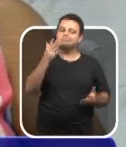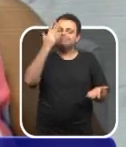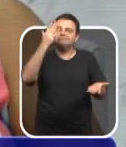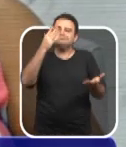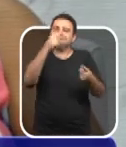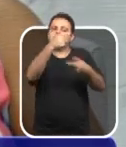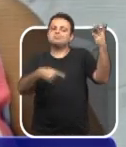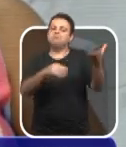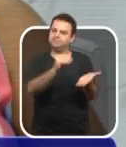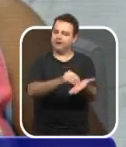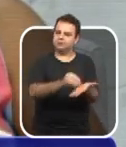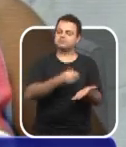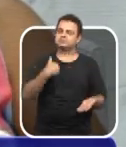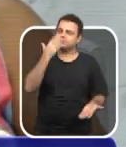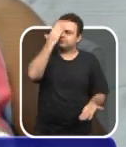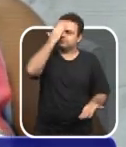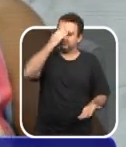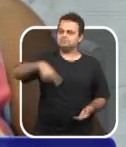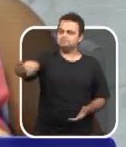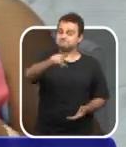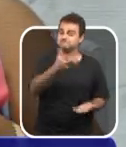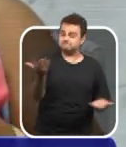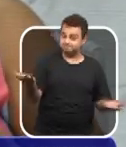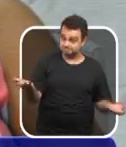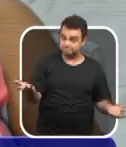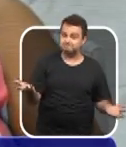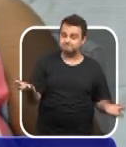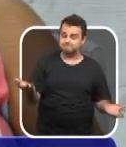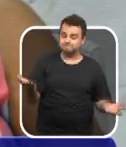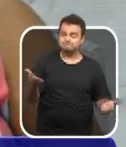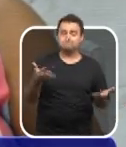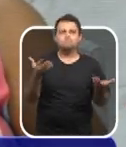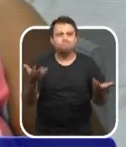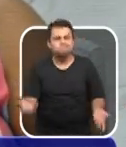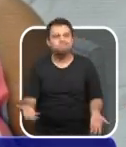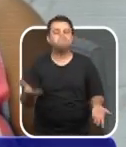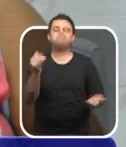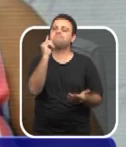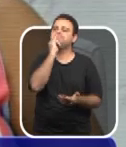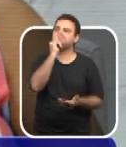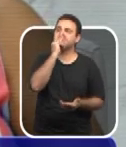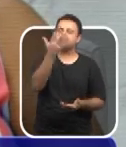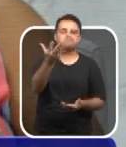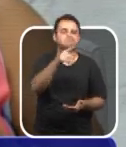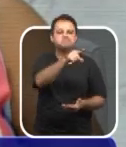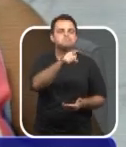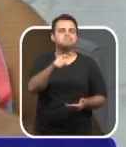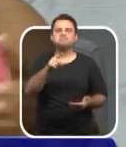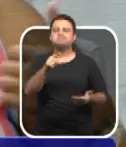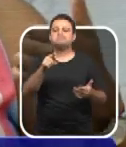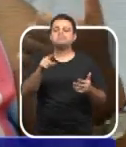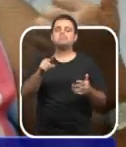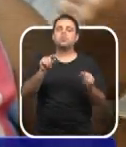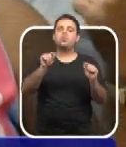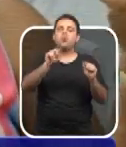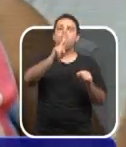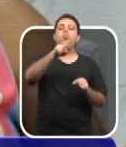existe essa demanda, como que a gente não trabalhou a falta de vagas